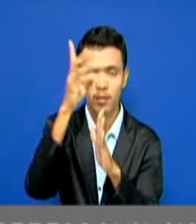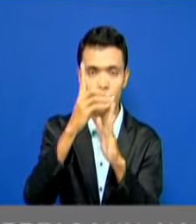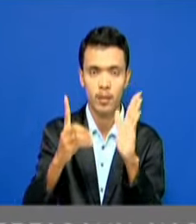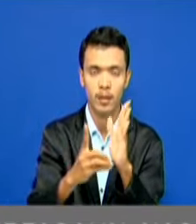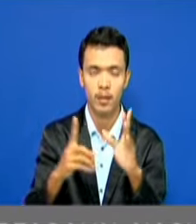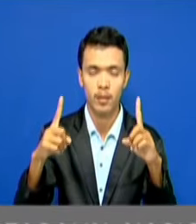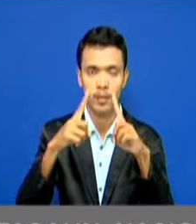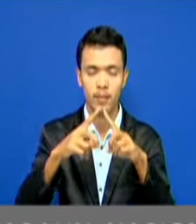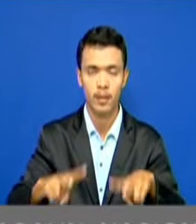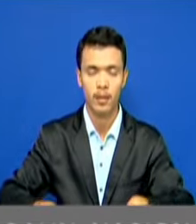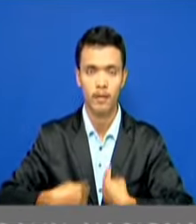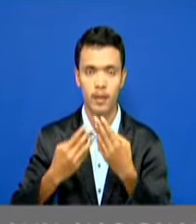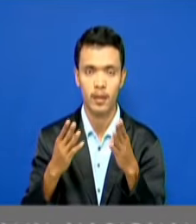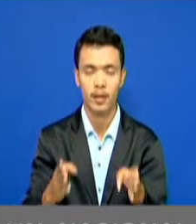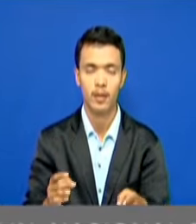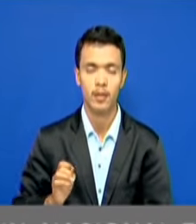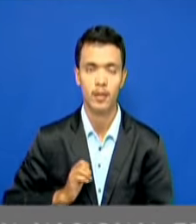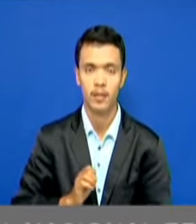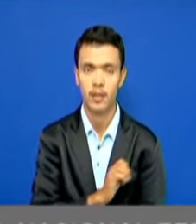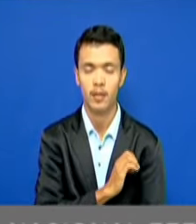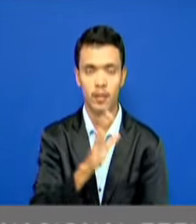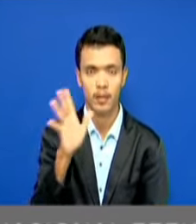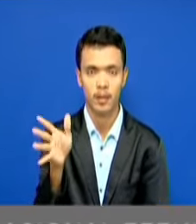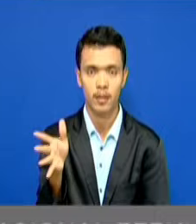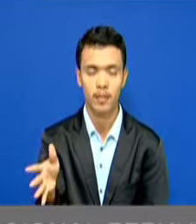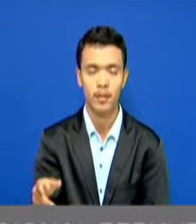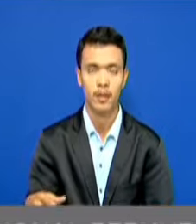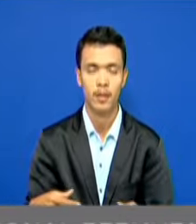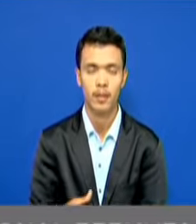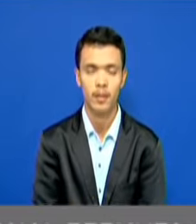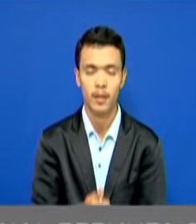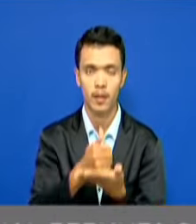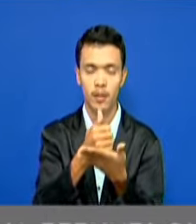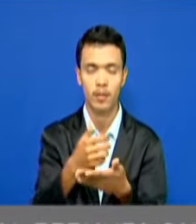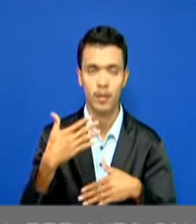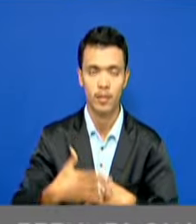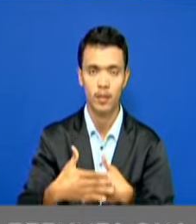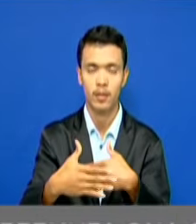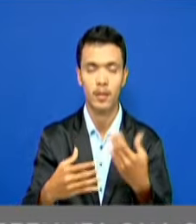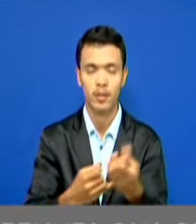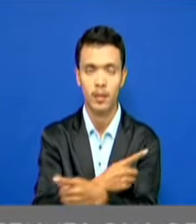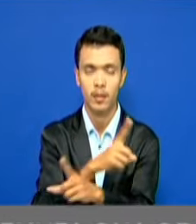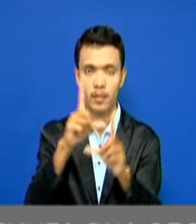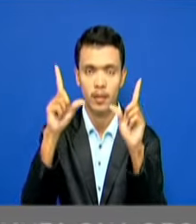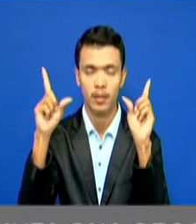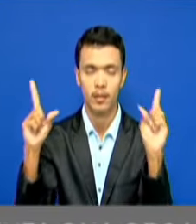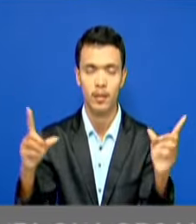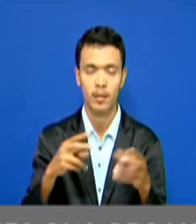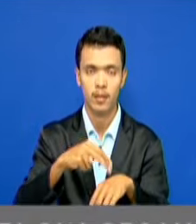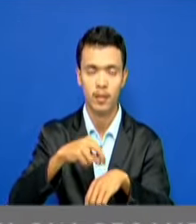ba frente diplomata na Inglibanulu, nebe considerado luta ba processo libertação nacional e